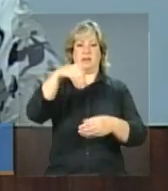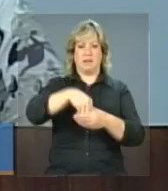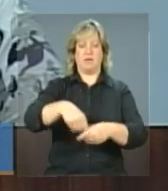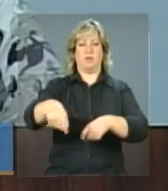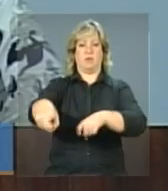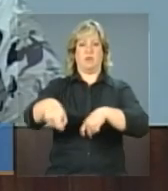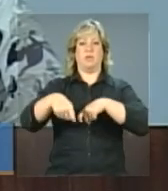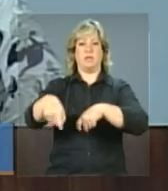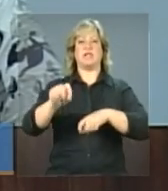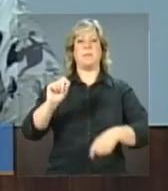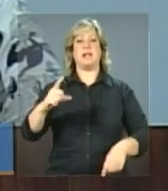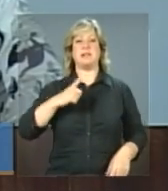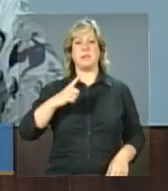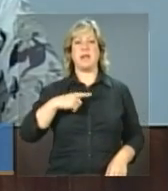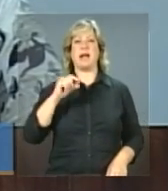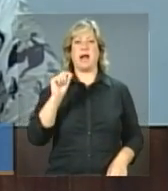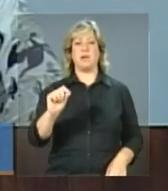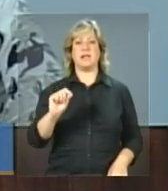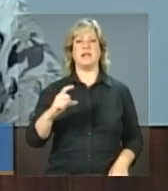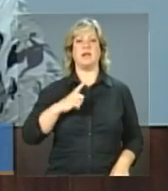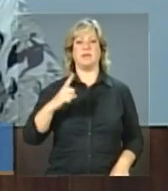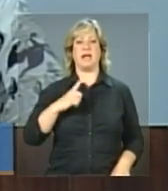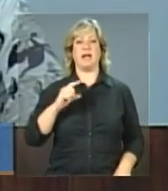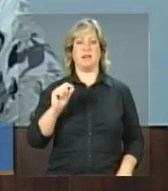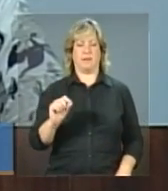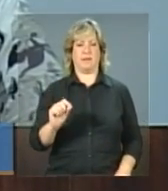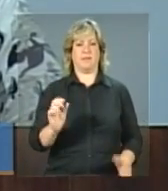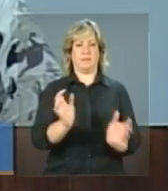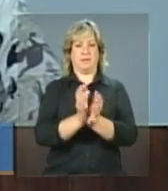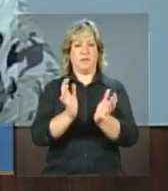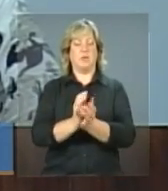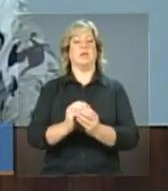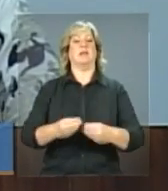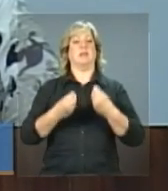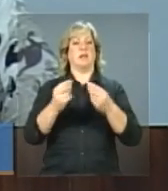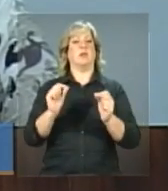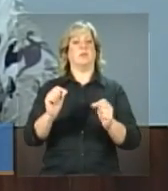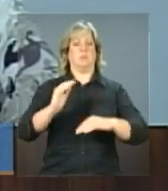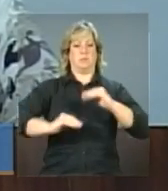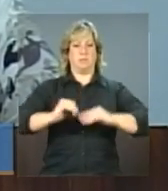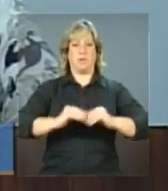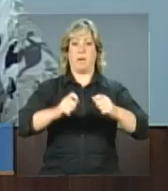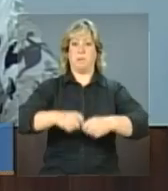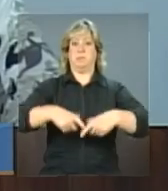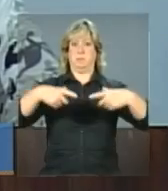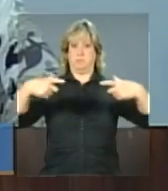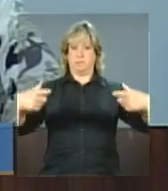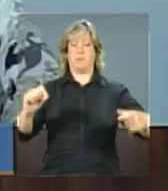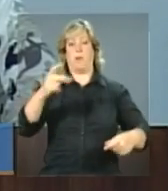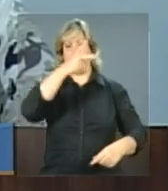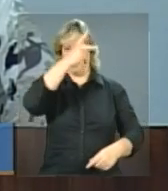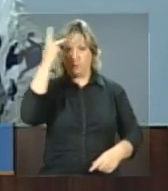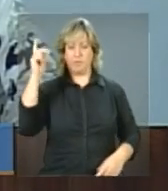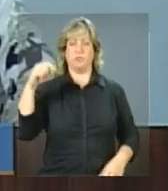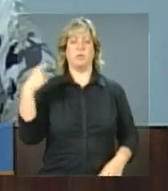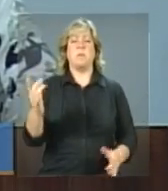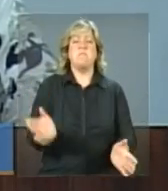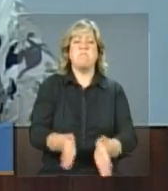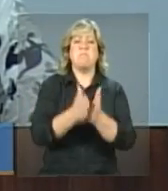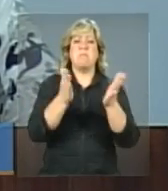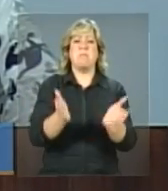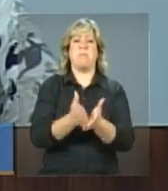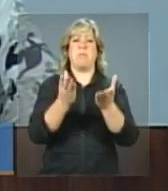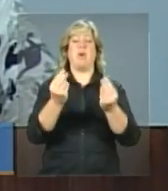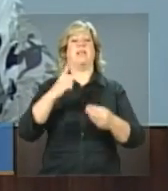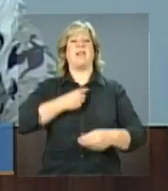é a assistência técnica. É através da assistência técnica que nós vamos qualificar e ampliar capacidades da população extremamente pobre que vive